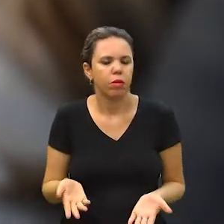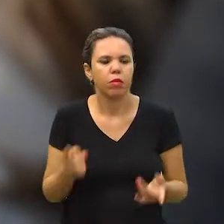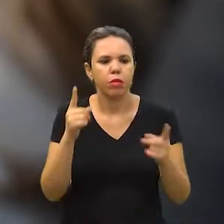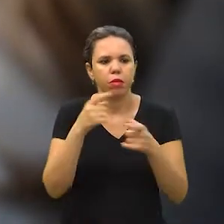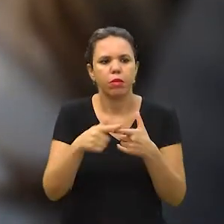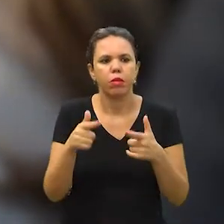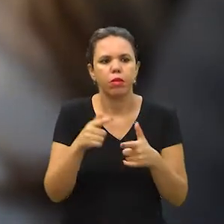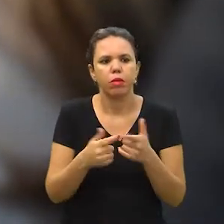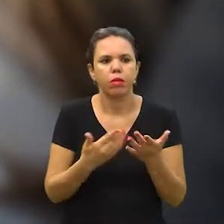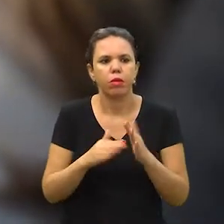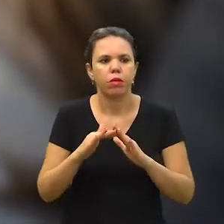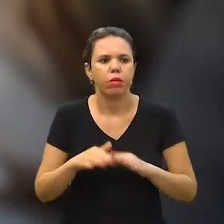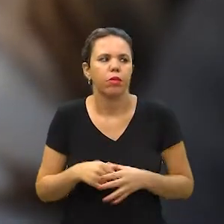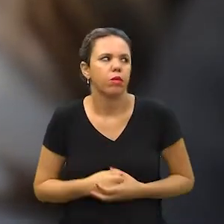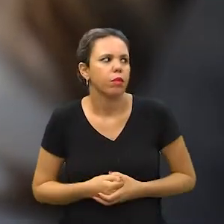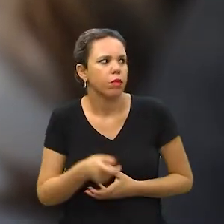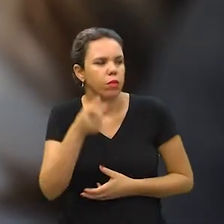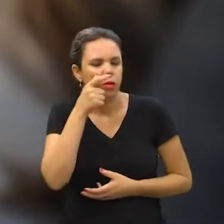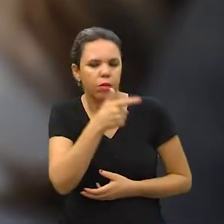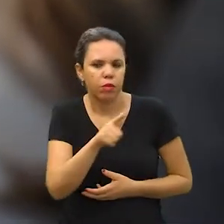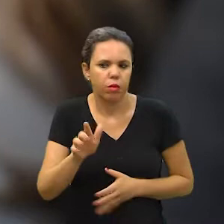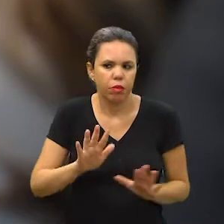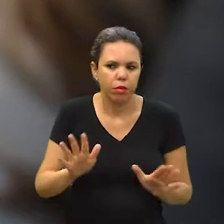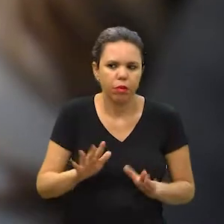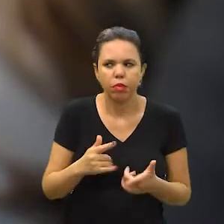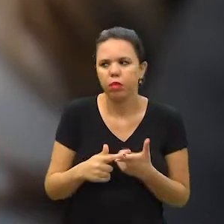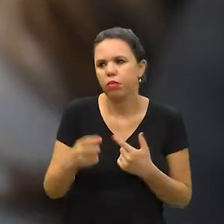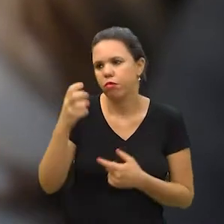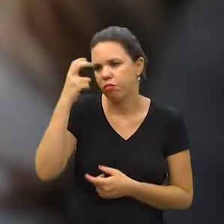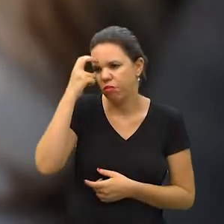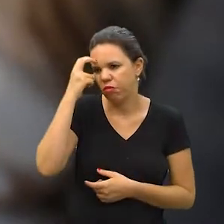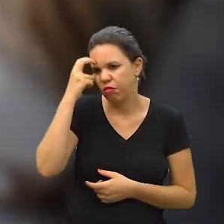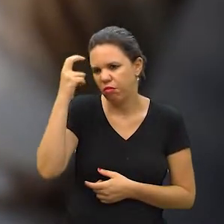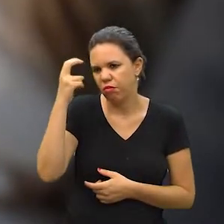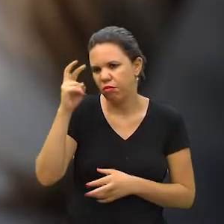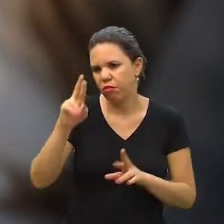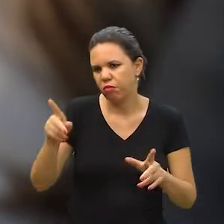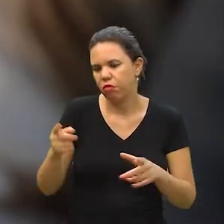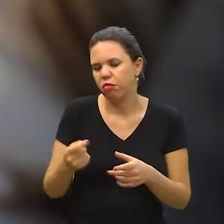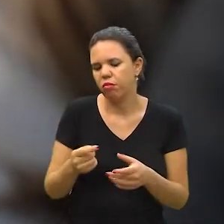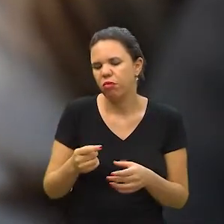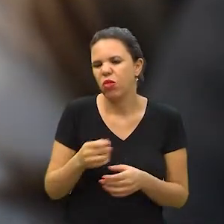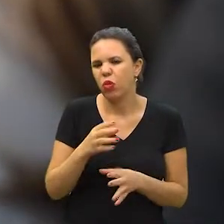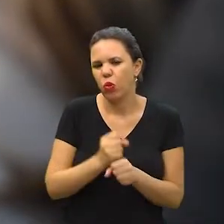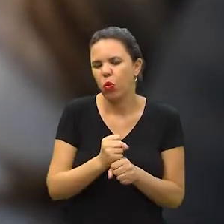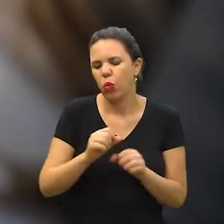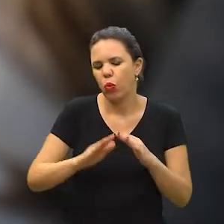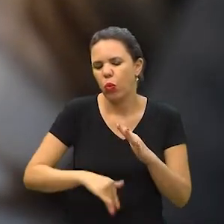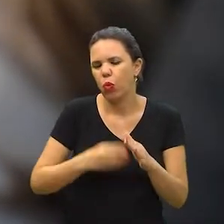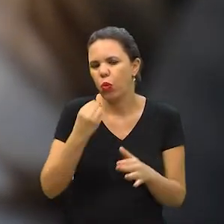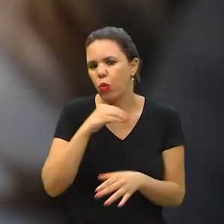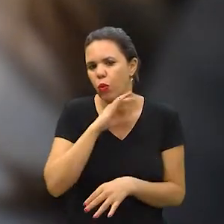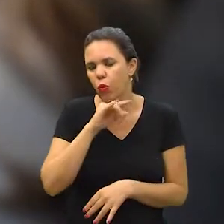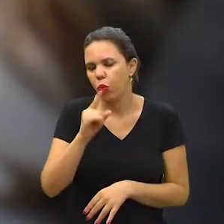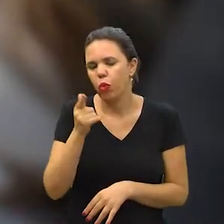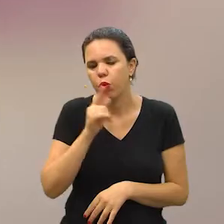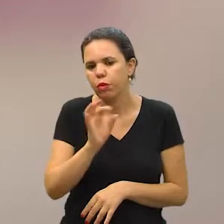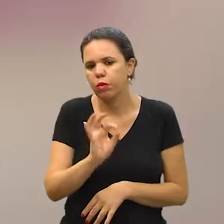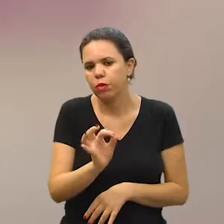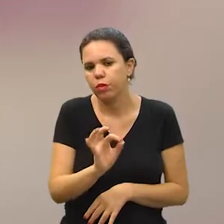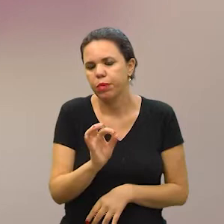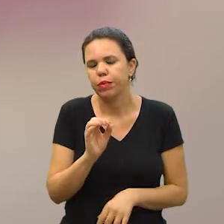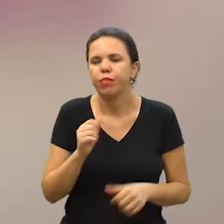estão com dificuldades na escola, que você vê que não tem uma questão intelectual, mas tira notas muito baixas, porque a criança não